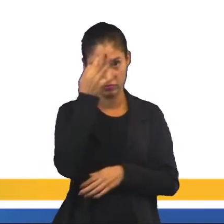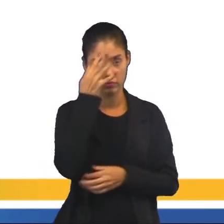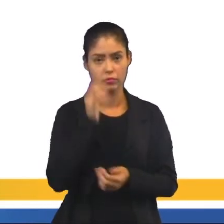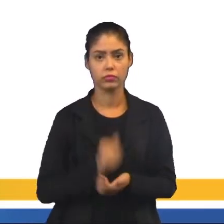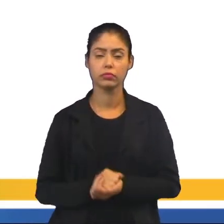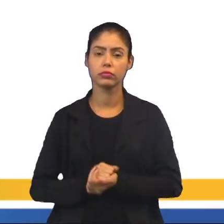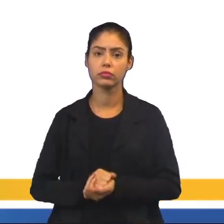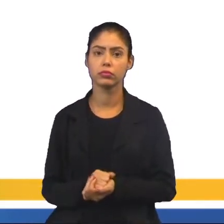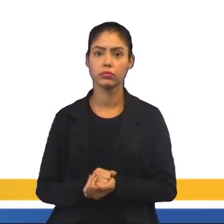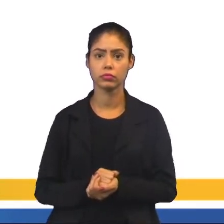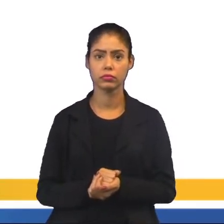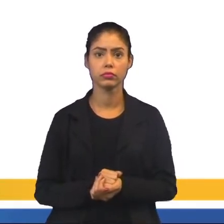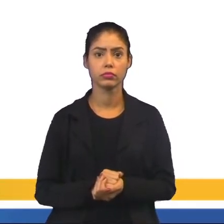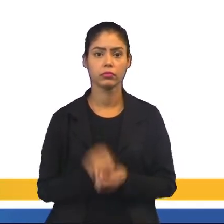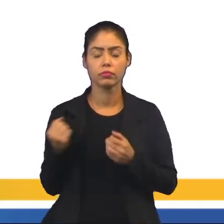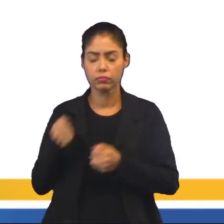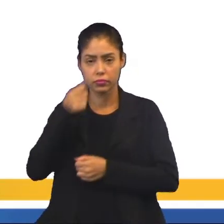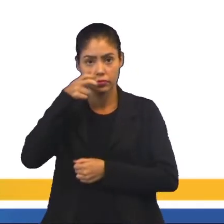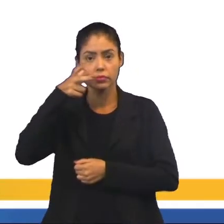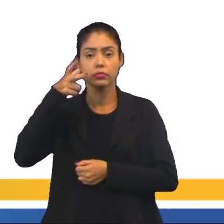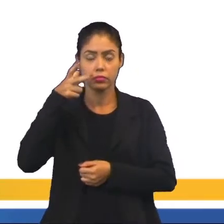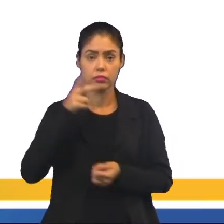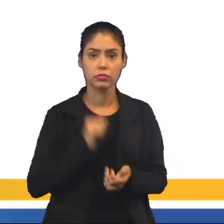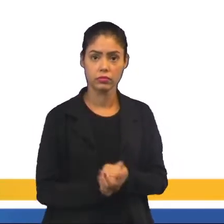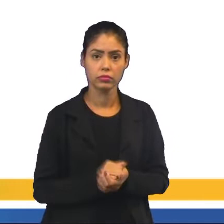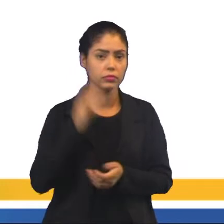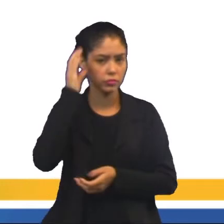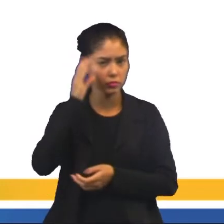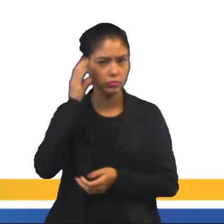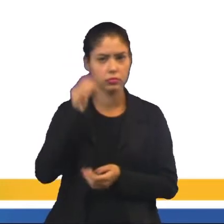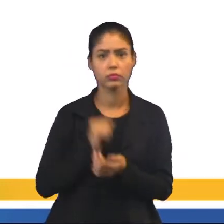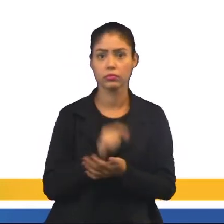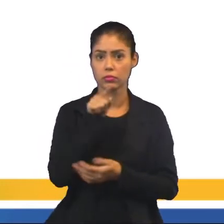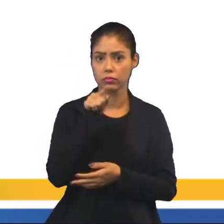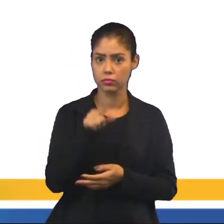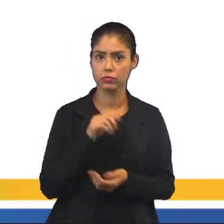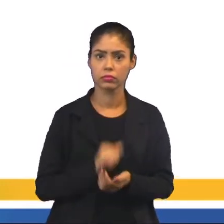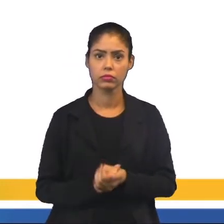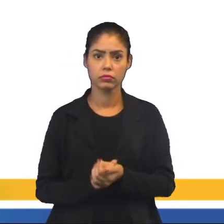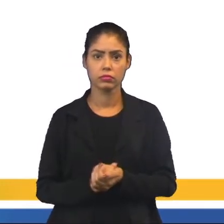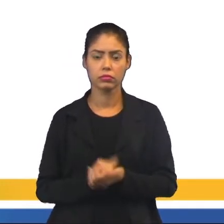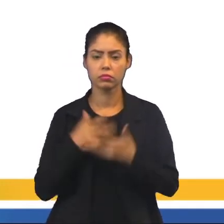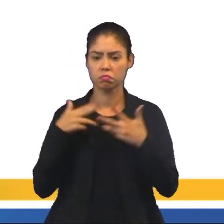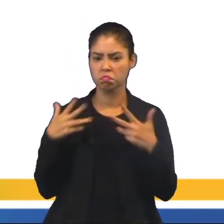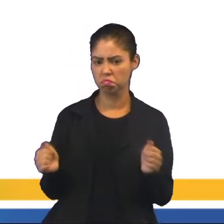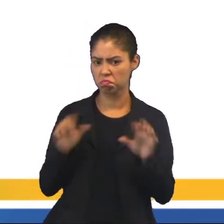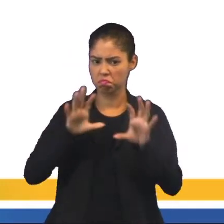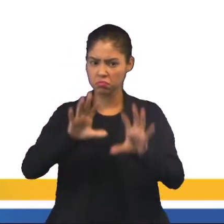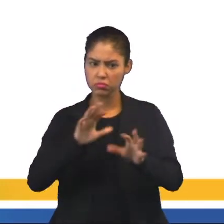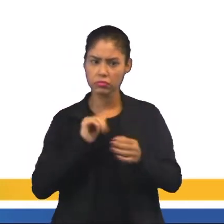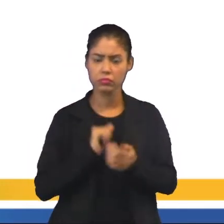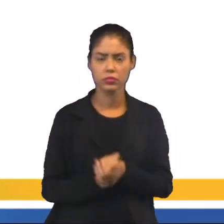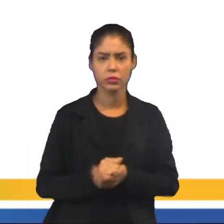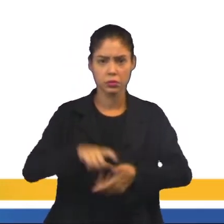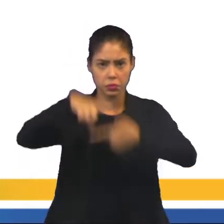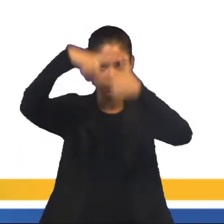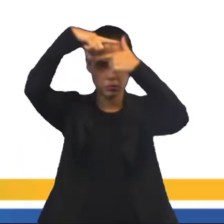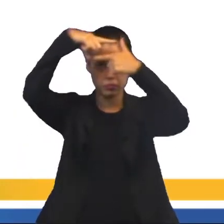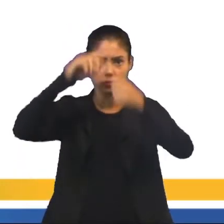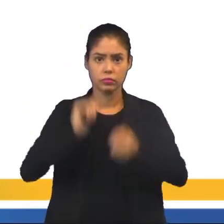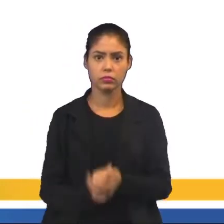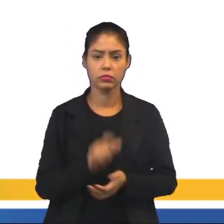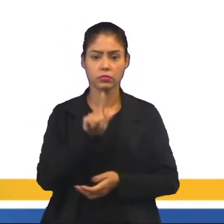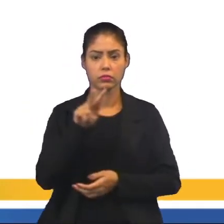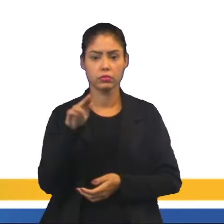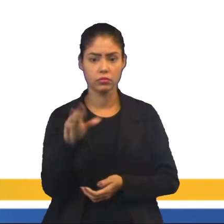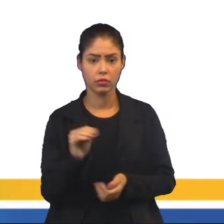filosofia, a filosofia vai despertar essa consciência para você não estar coisificado, alienado,